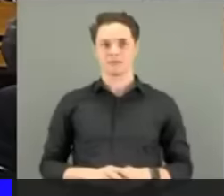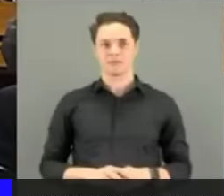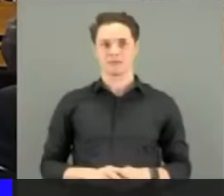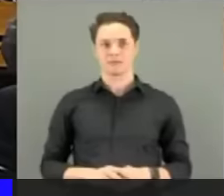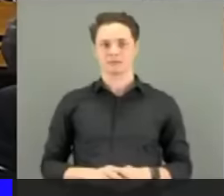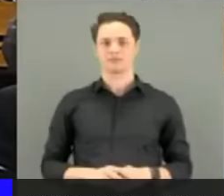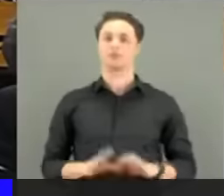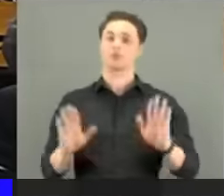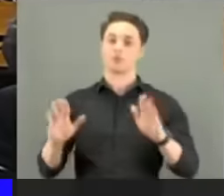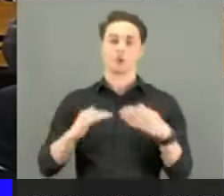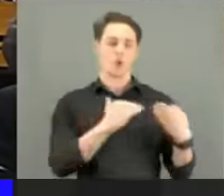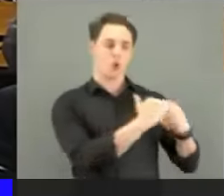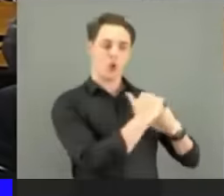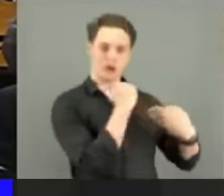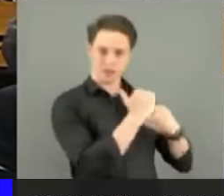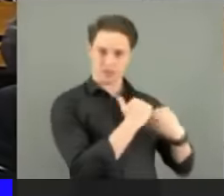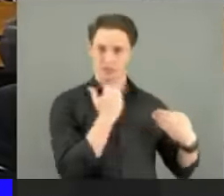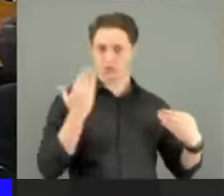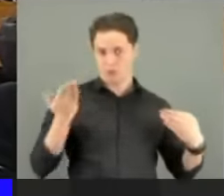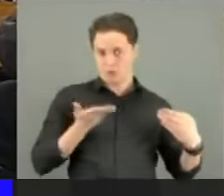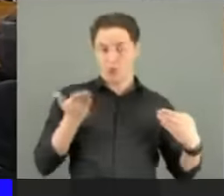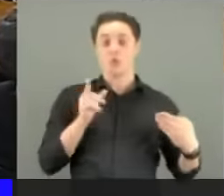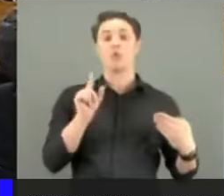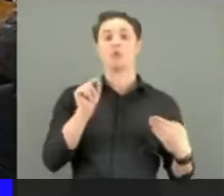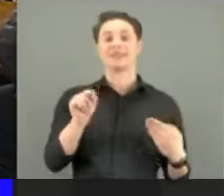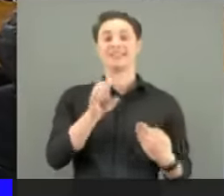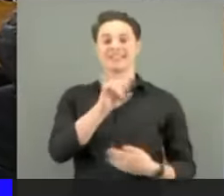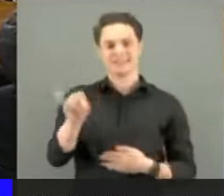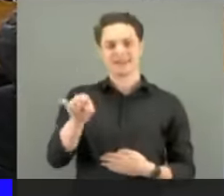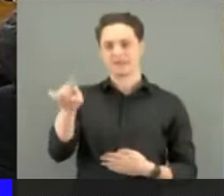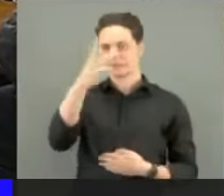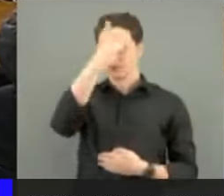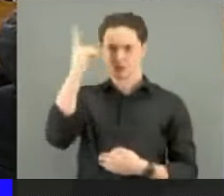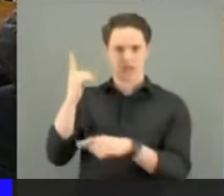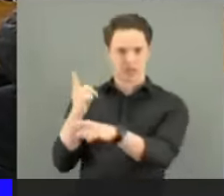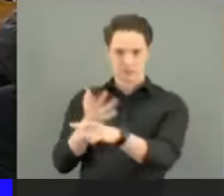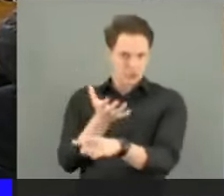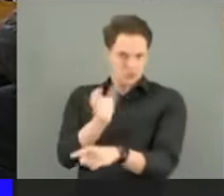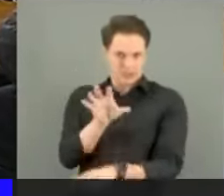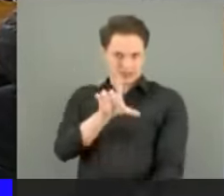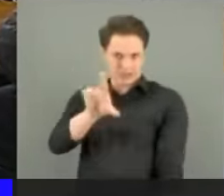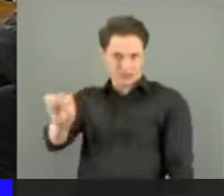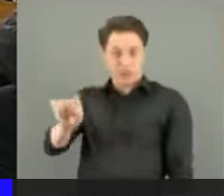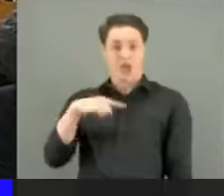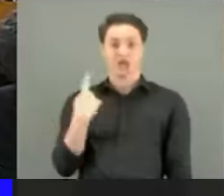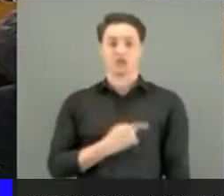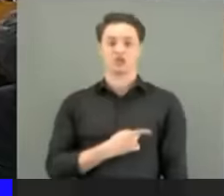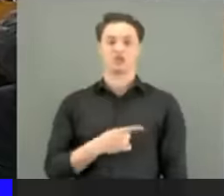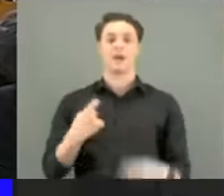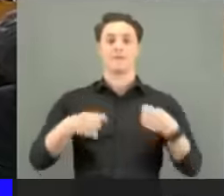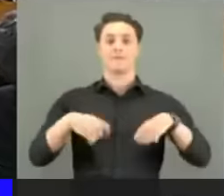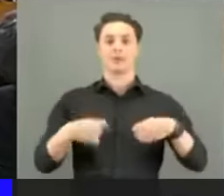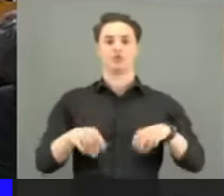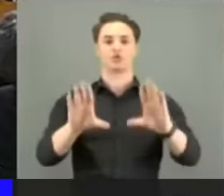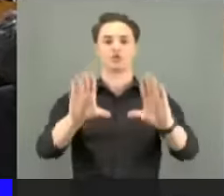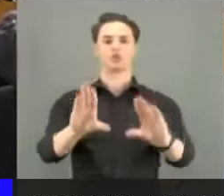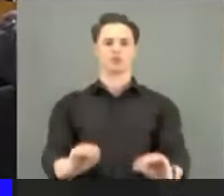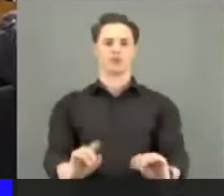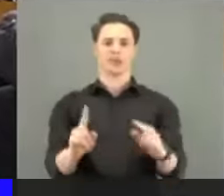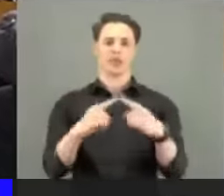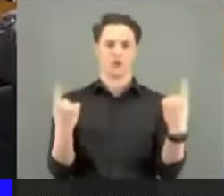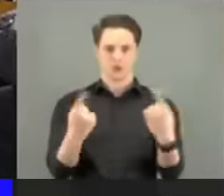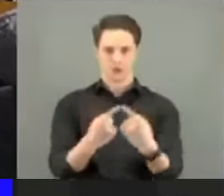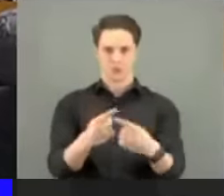A orientação da mesa é que, em caso de recusa do deputado se retirar do plenário, o presidente suspenderá a